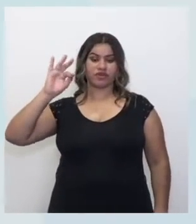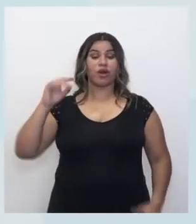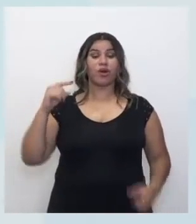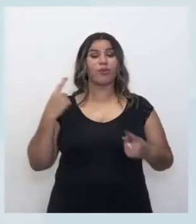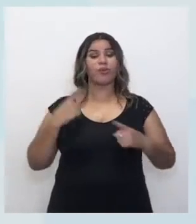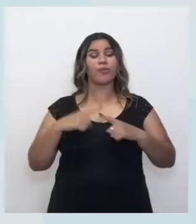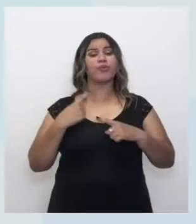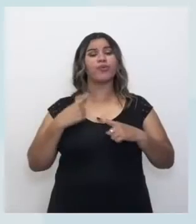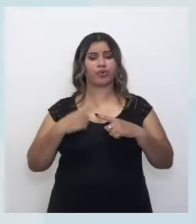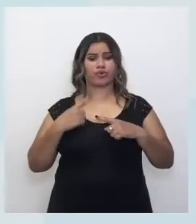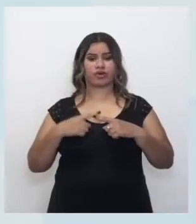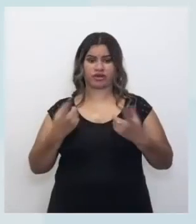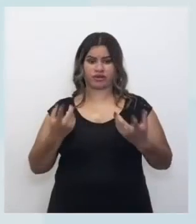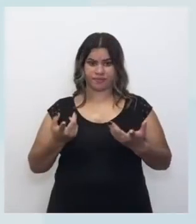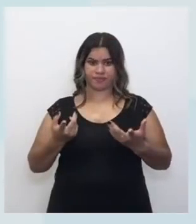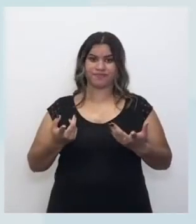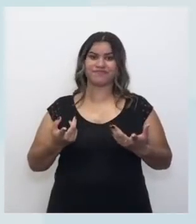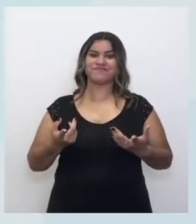filosofia.